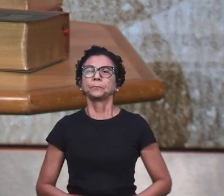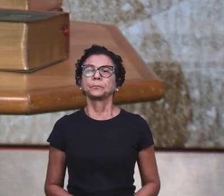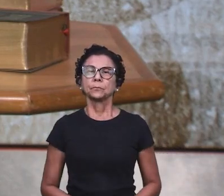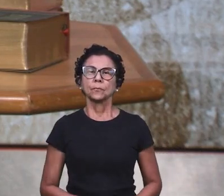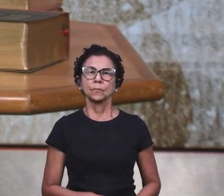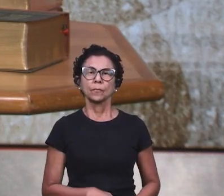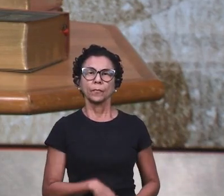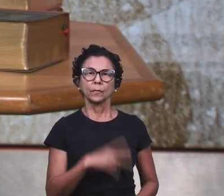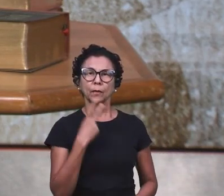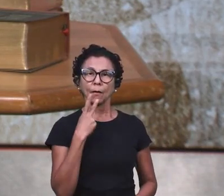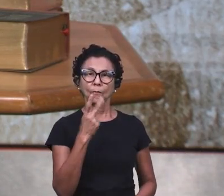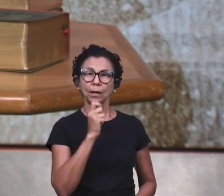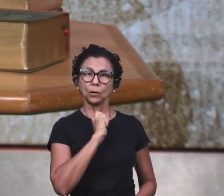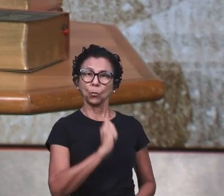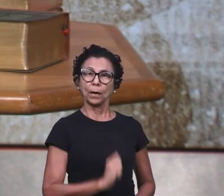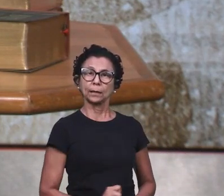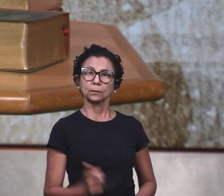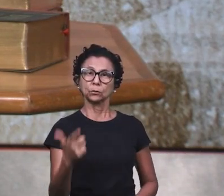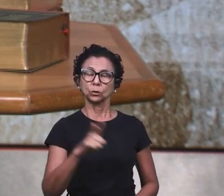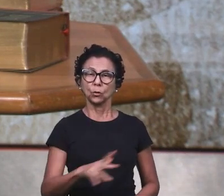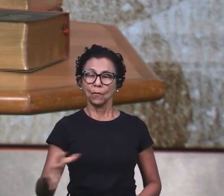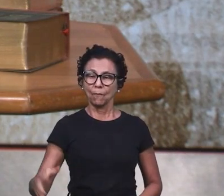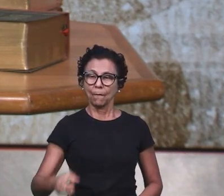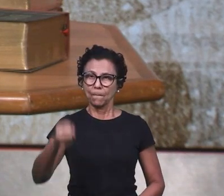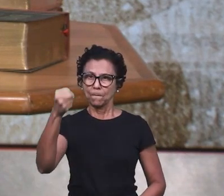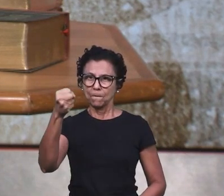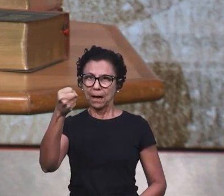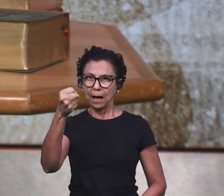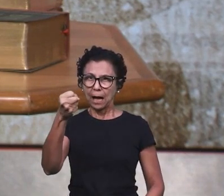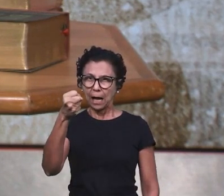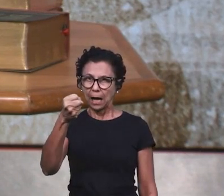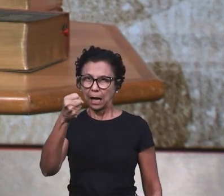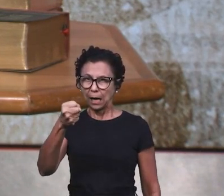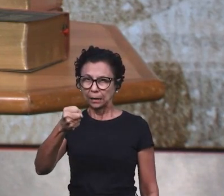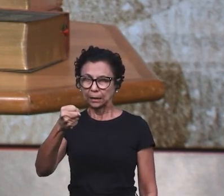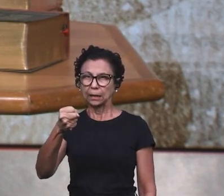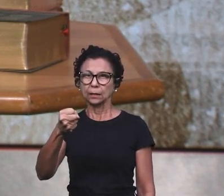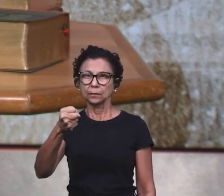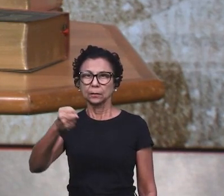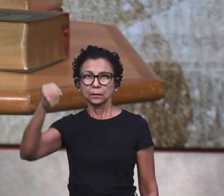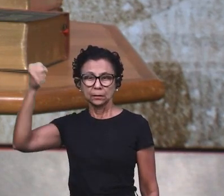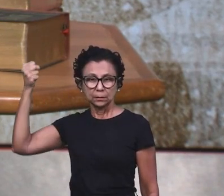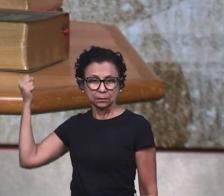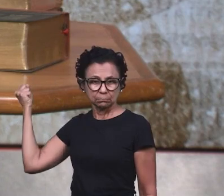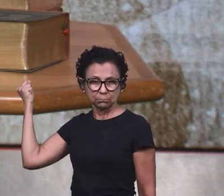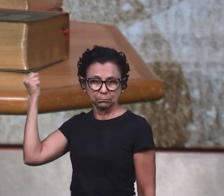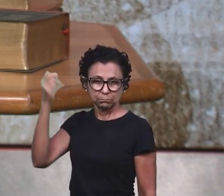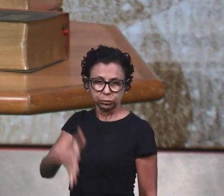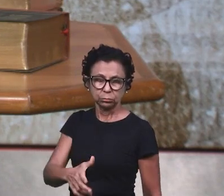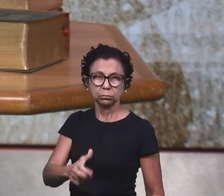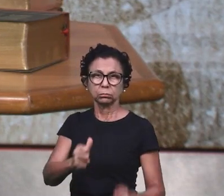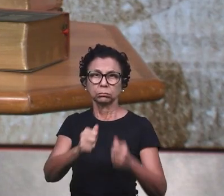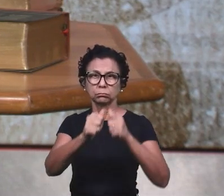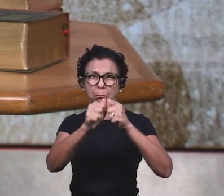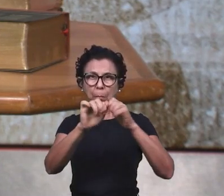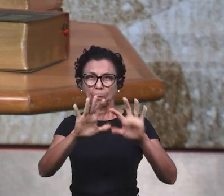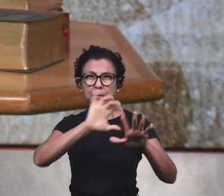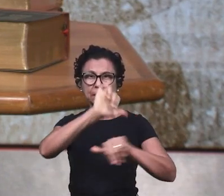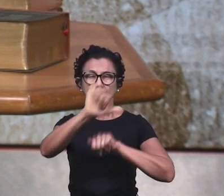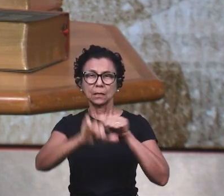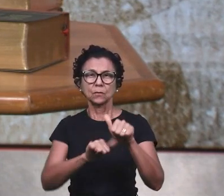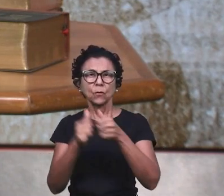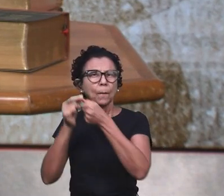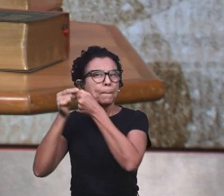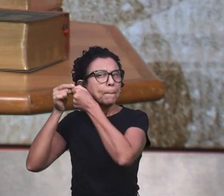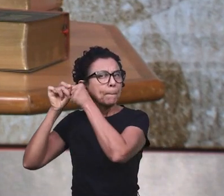a Arão: estende a tua vara e fere o pó da terra, para que se torne em piolhos por toda